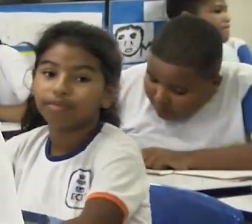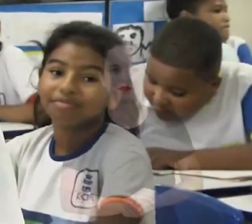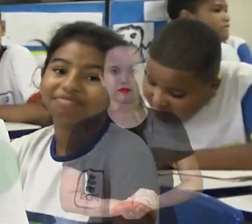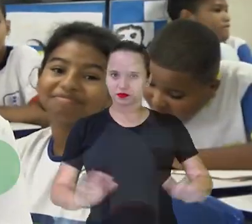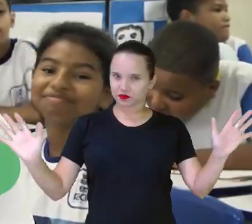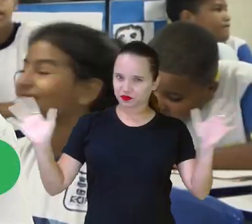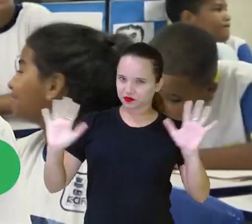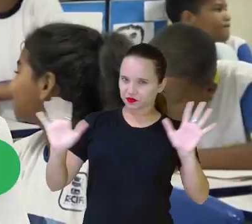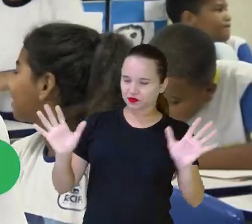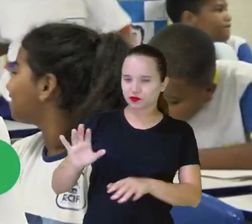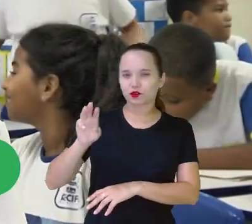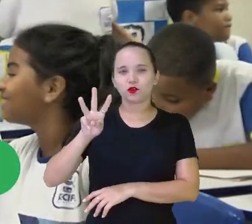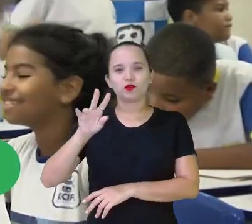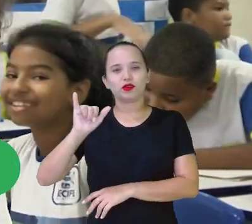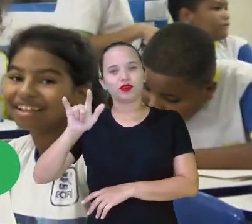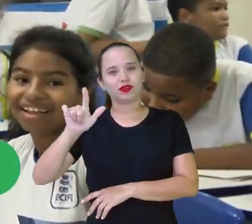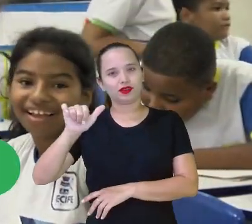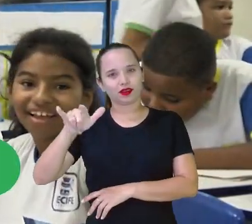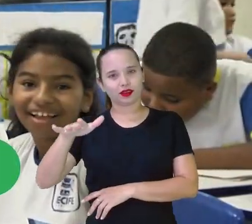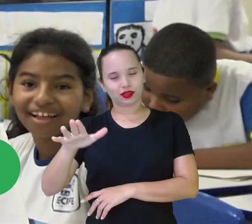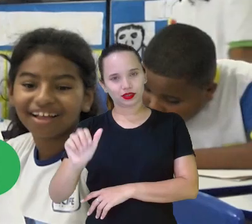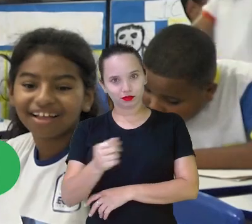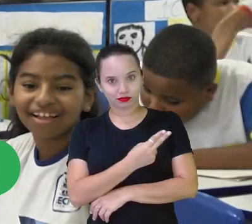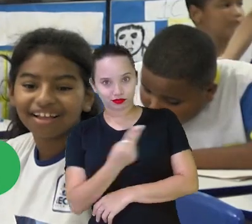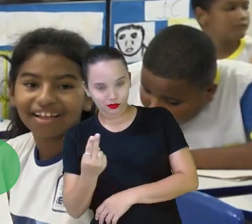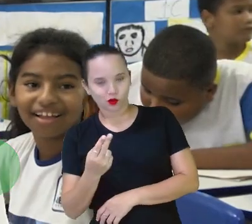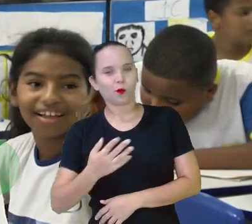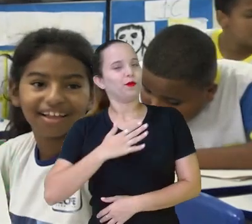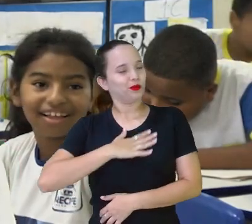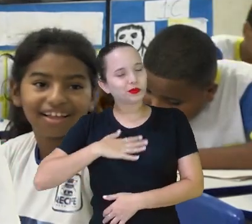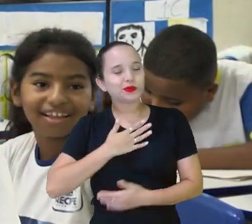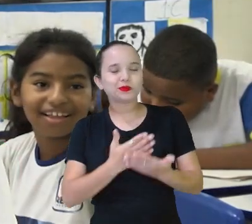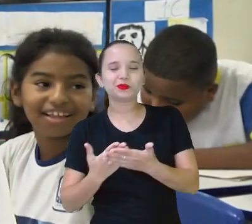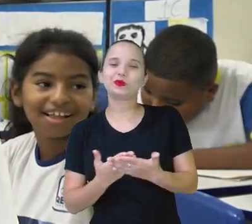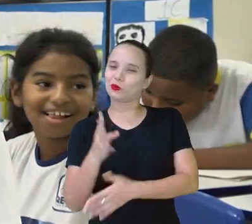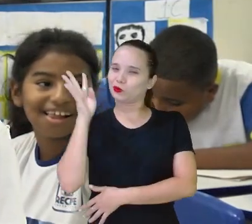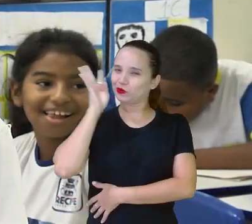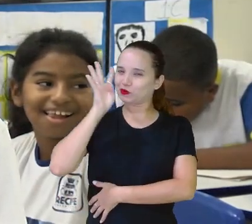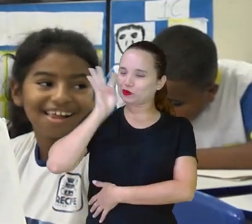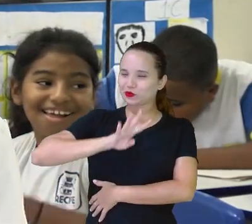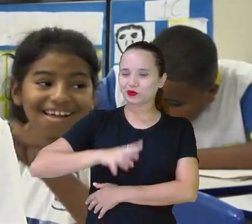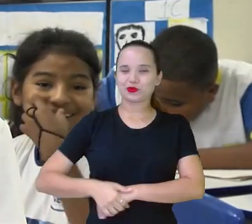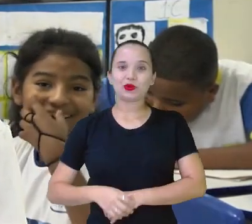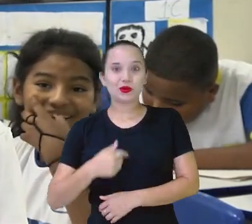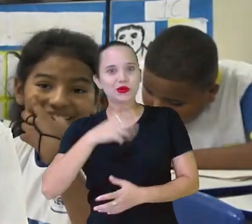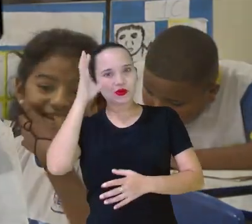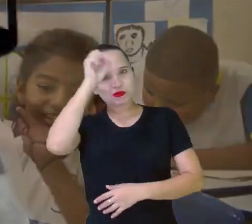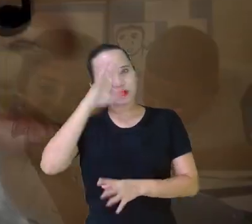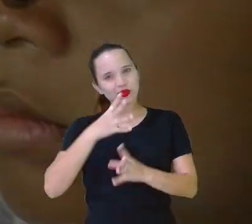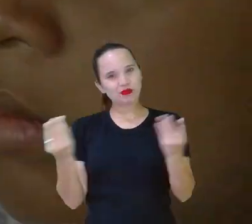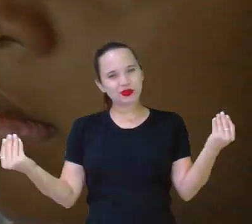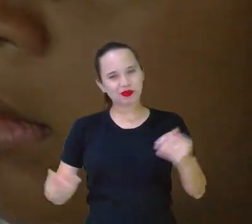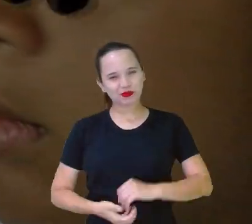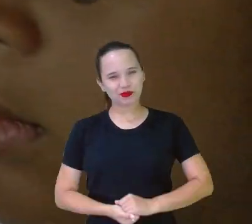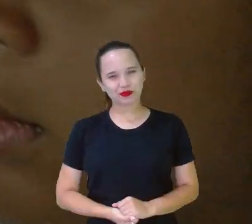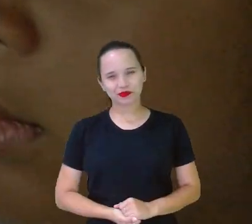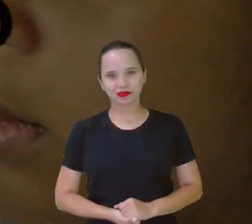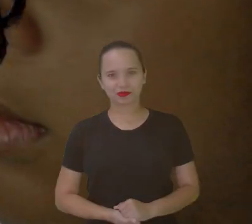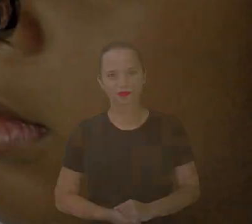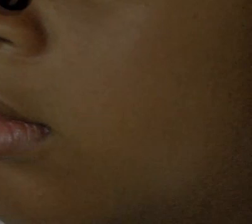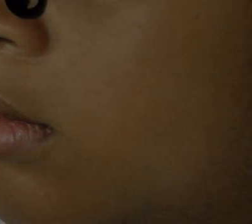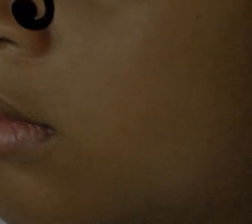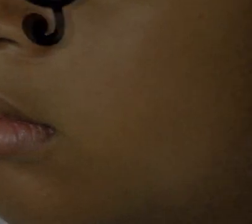Oi, meu nome é Williane e eu gostei muito dessa aula, foi muito legal e eu aprendi demais.